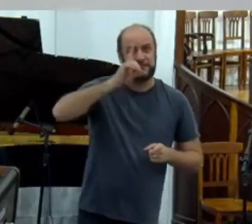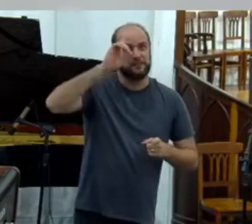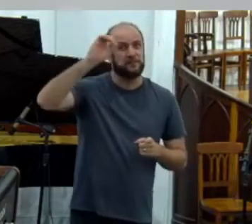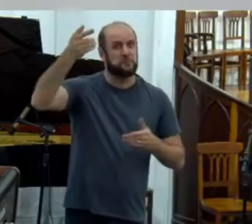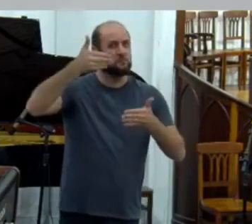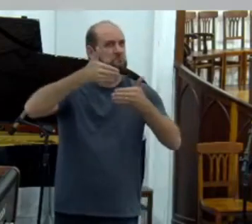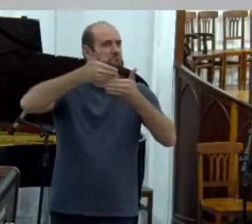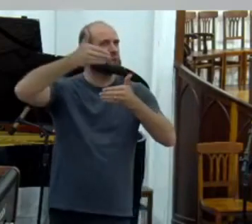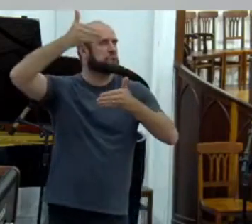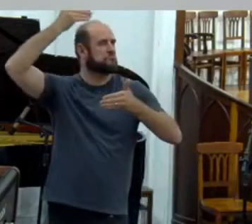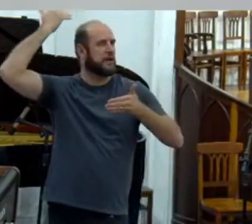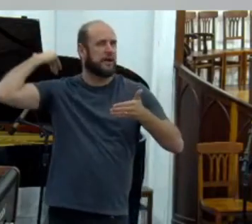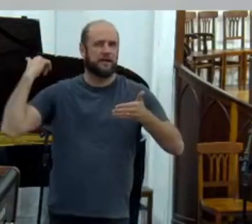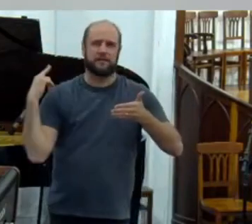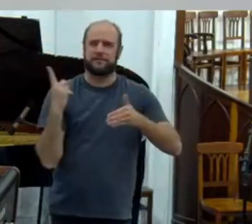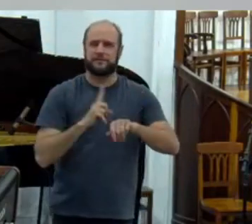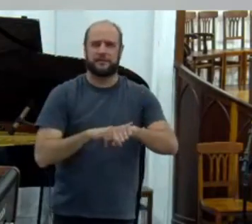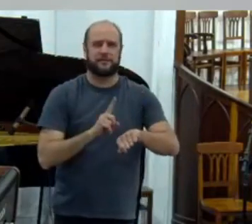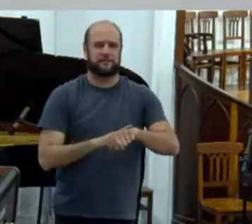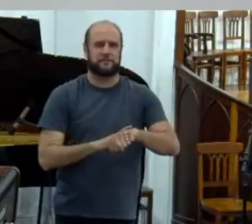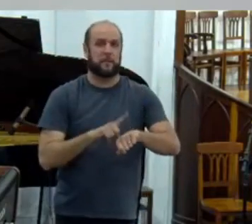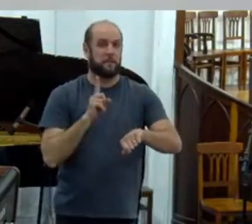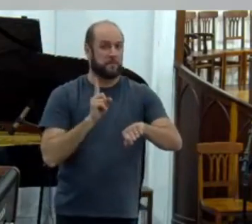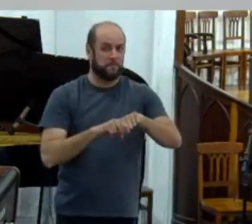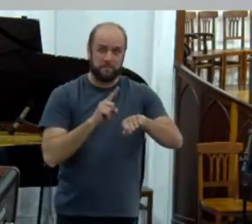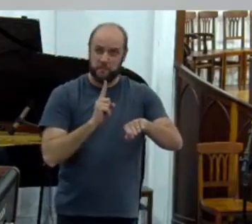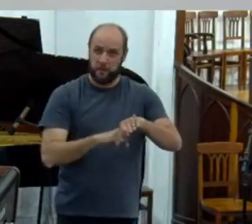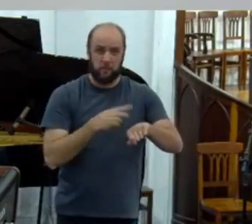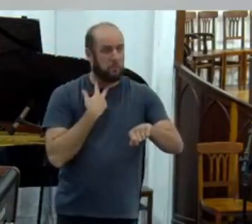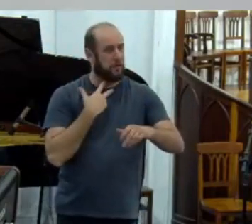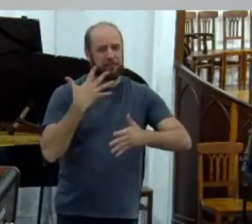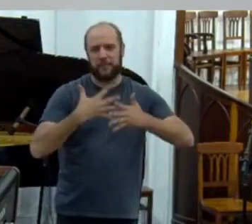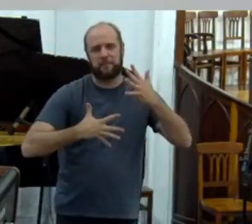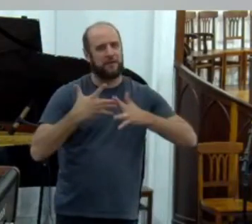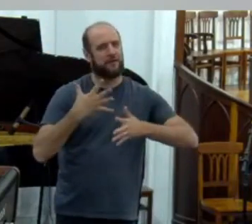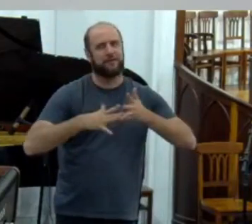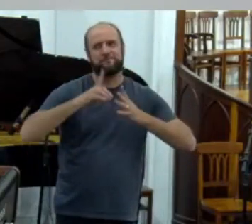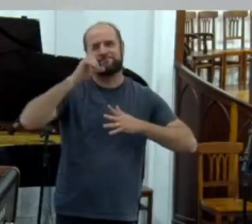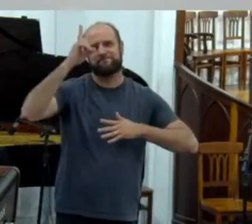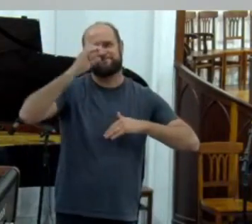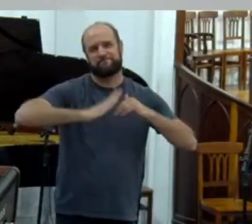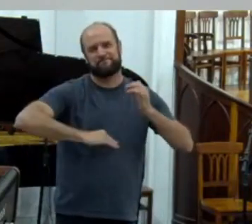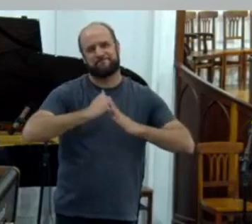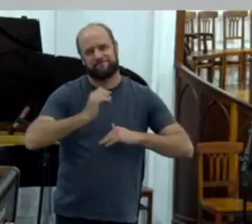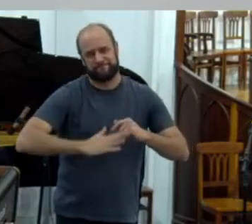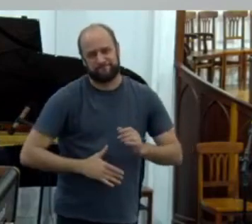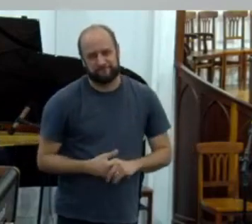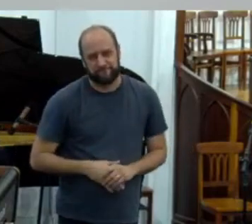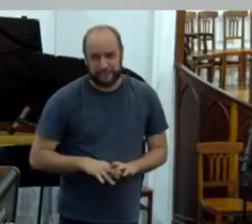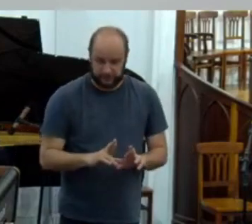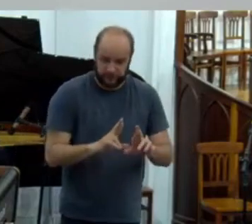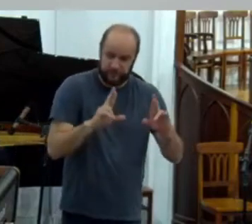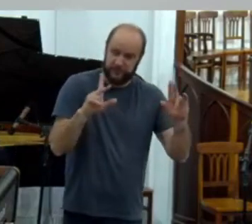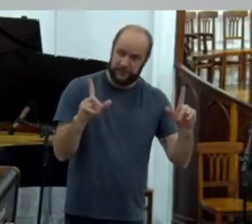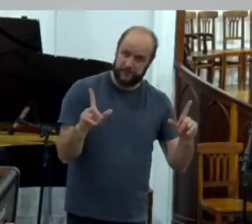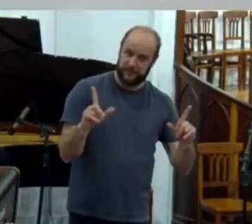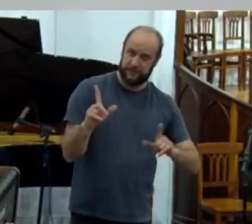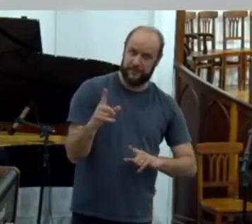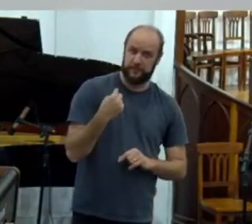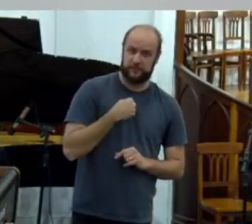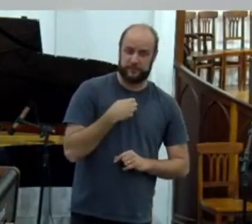antes do tempo, e por isso nem o tempo pode causar dano a elas. Há uma diferença quando eu